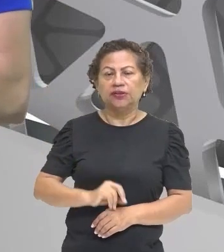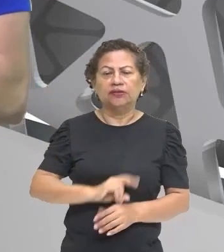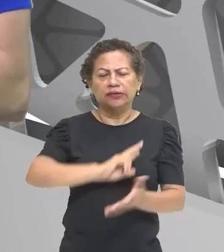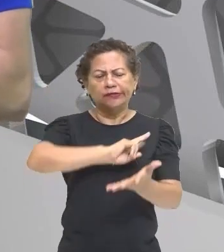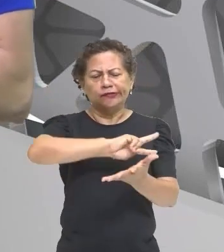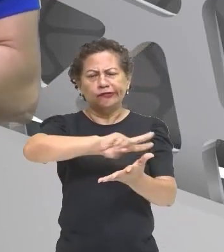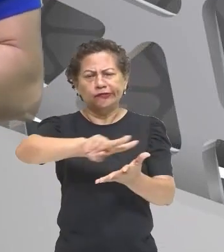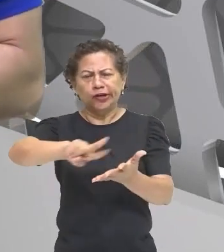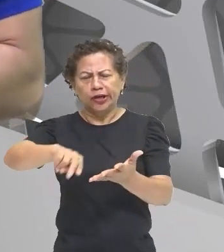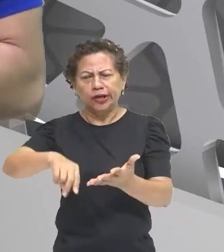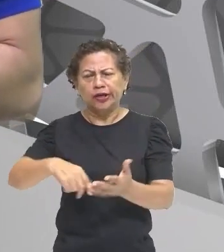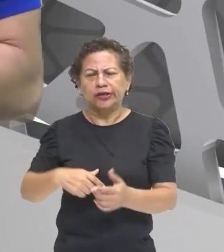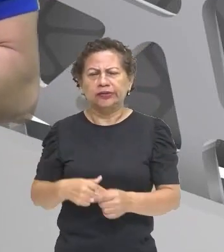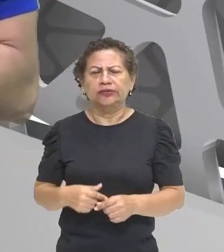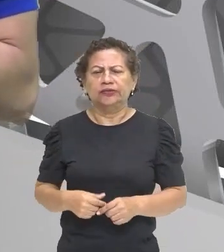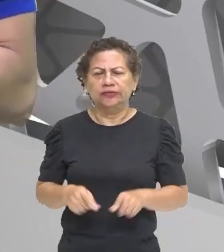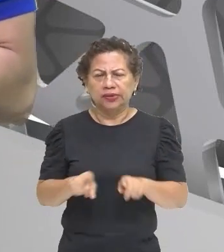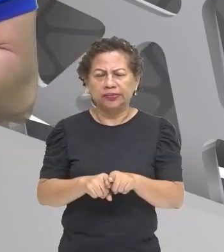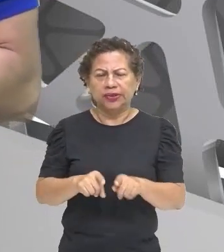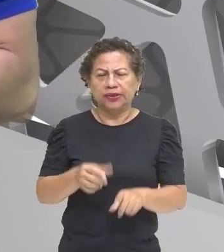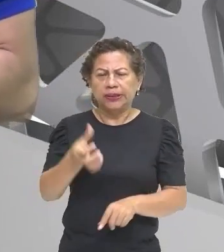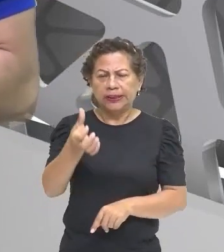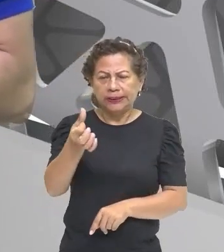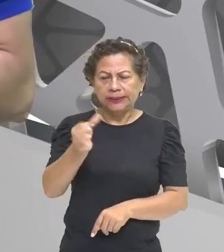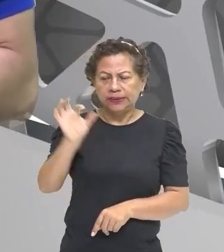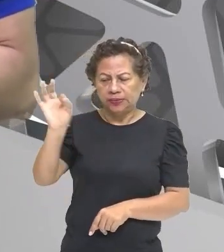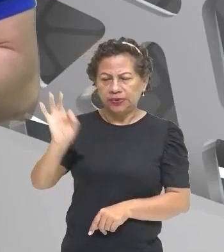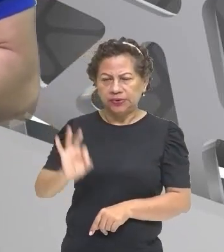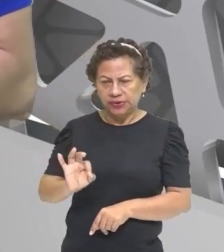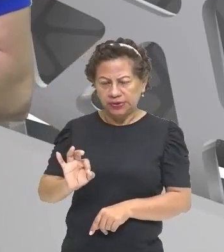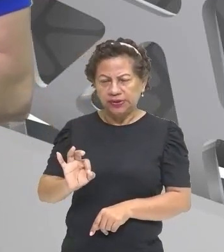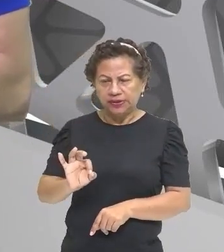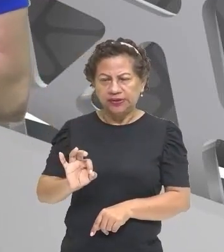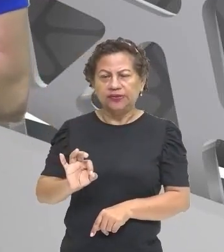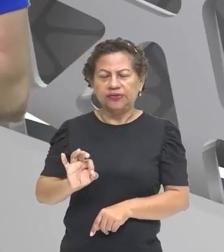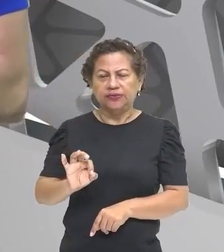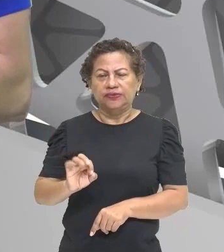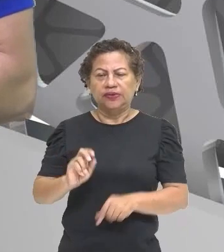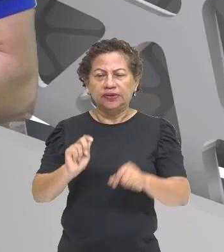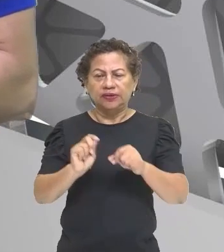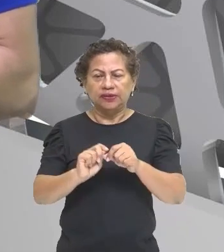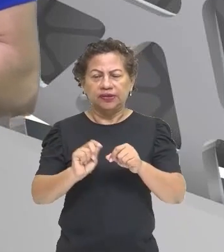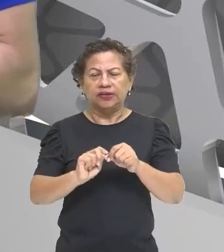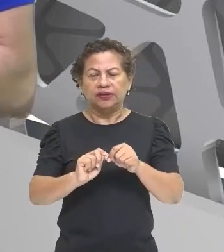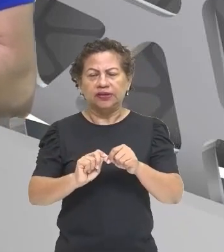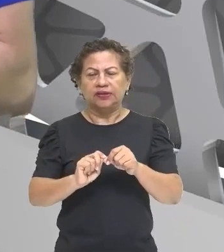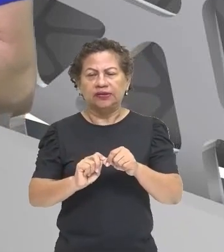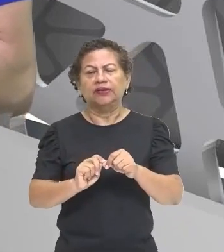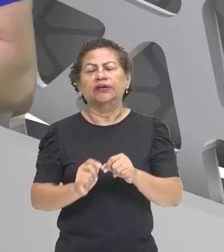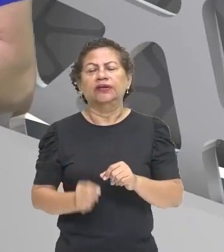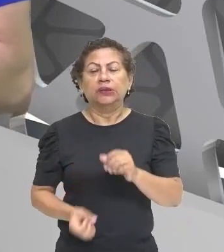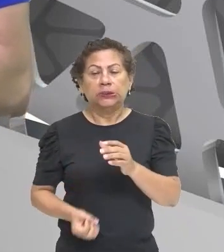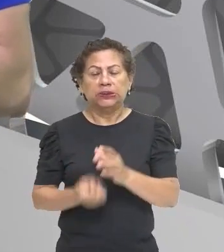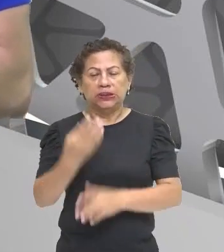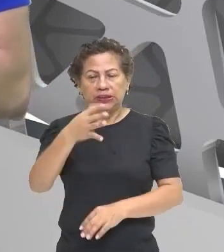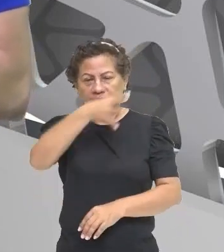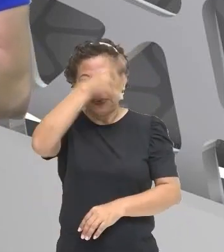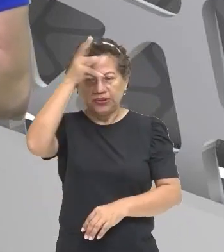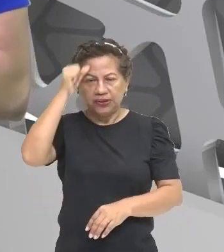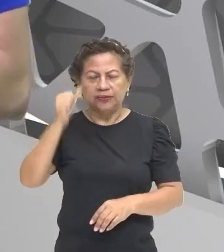Que representa 6% daquilo que é produzido dentro do polo industrial de Manaus. Temos também o